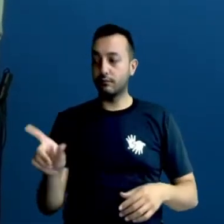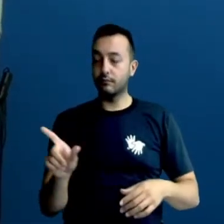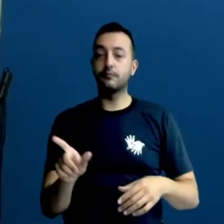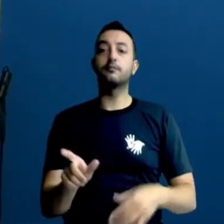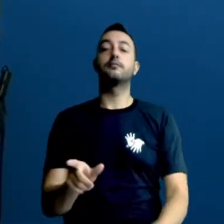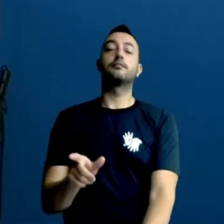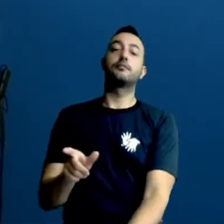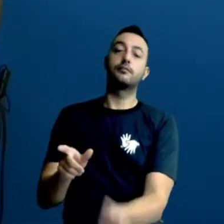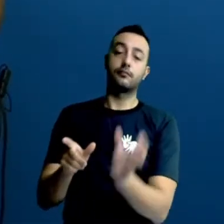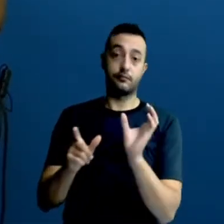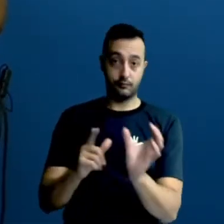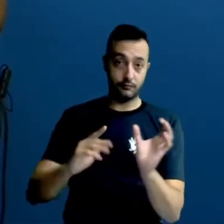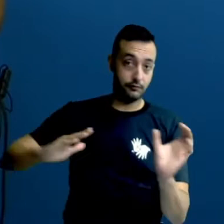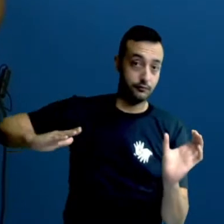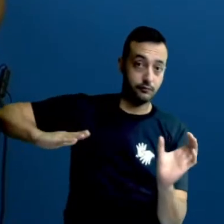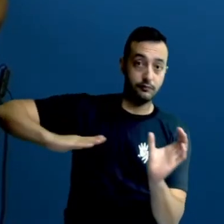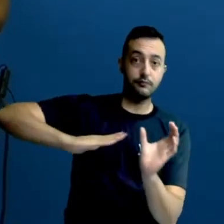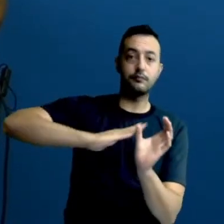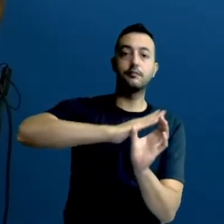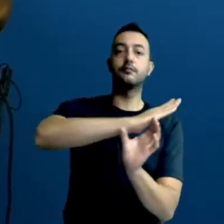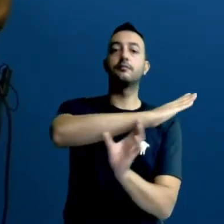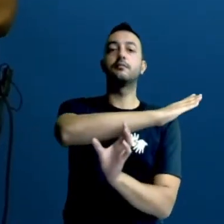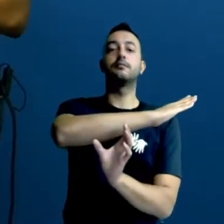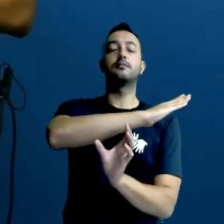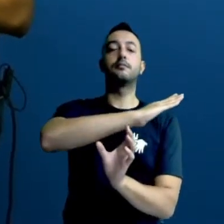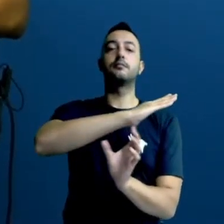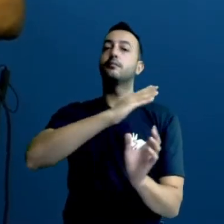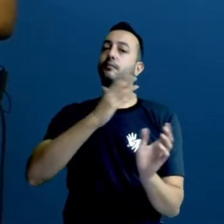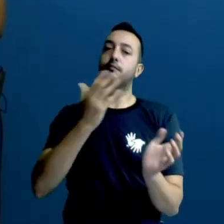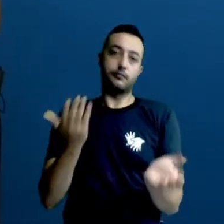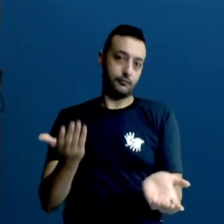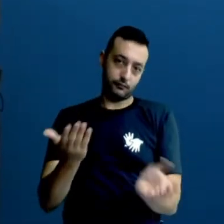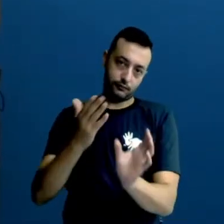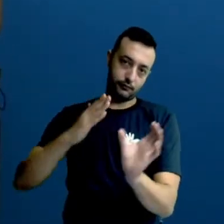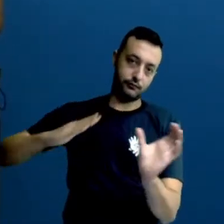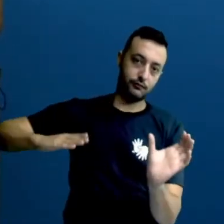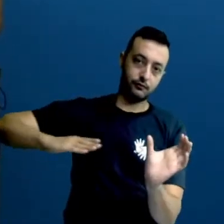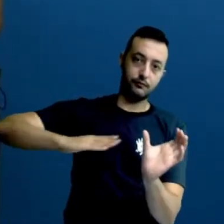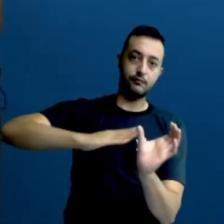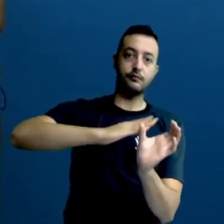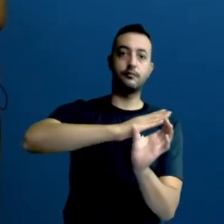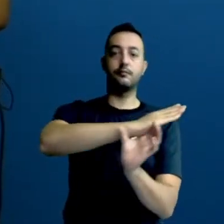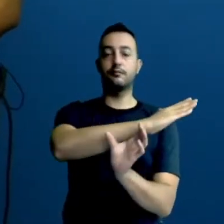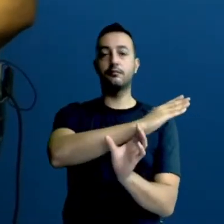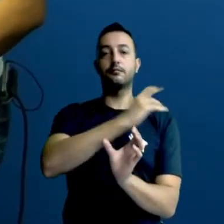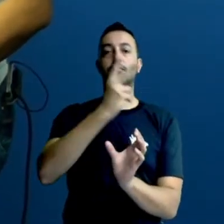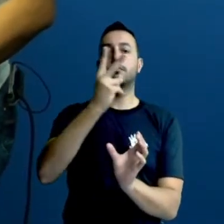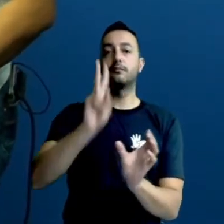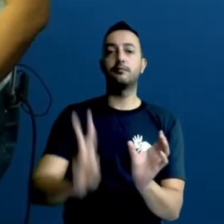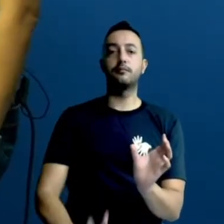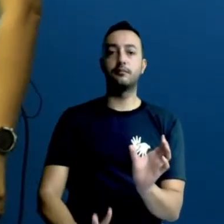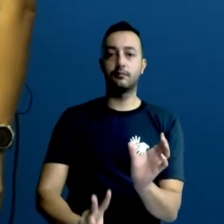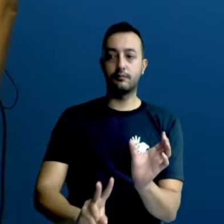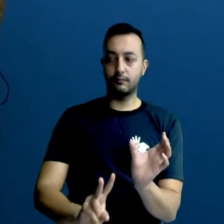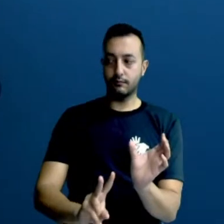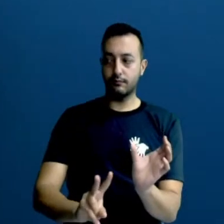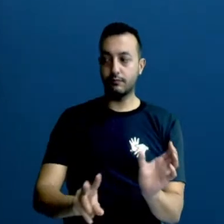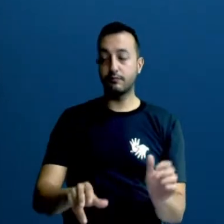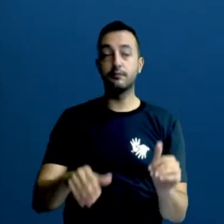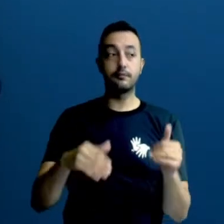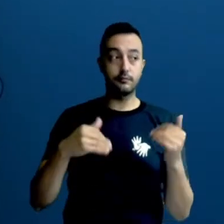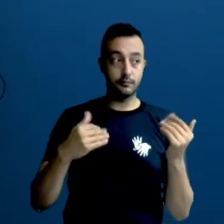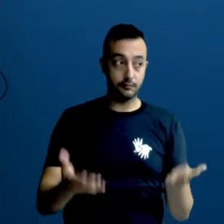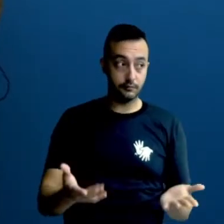côncavo, ele entra e sai do polígono, o segmento de reta entra e sai do polígono duas vezes, ó. Já